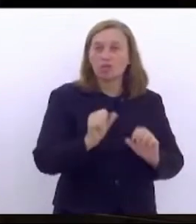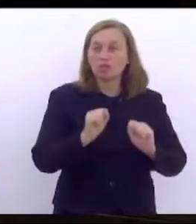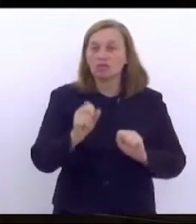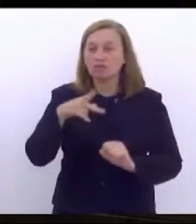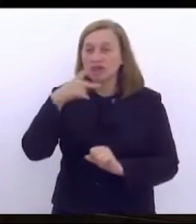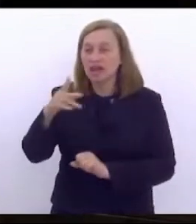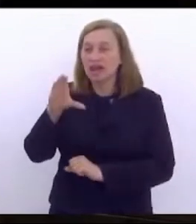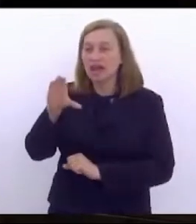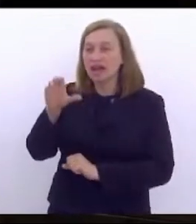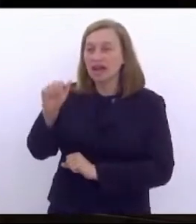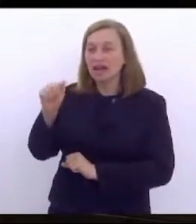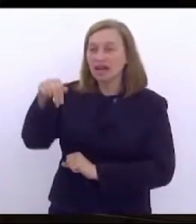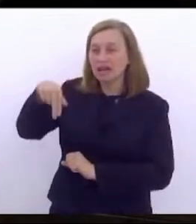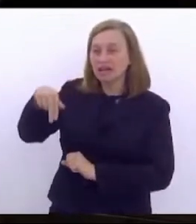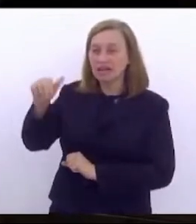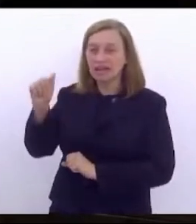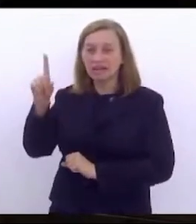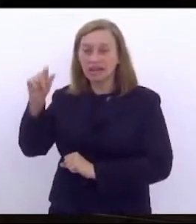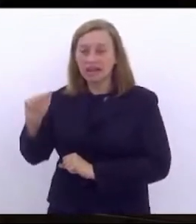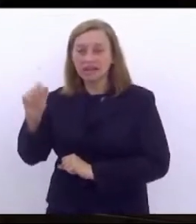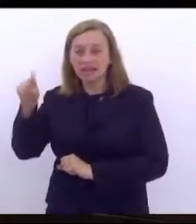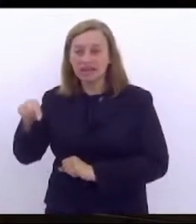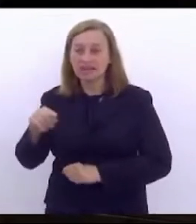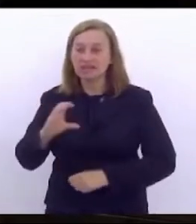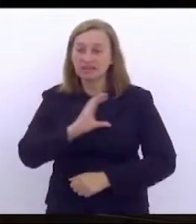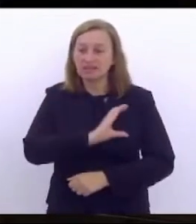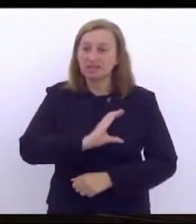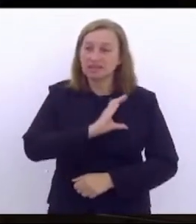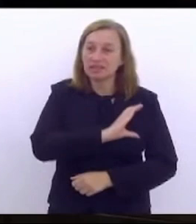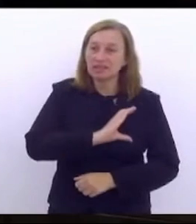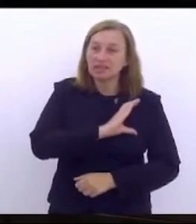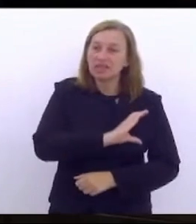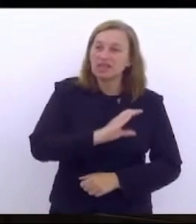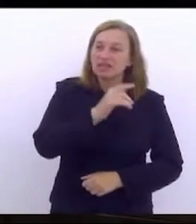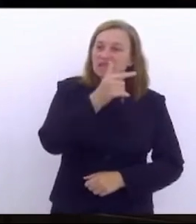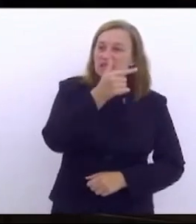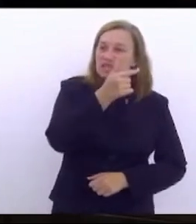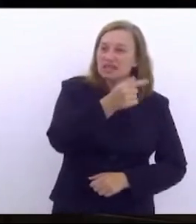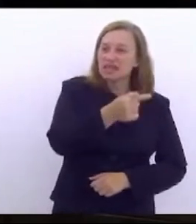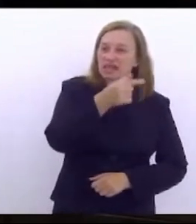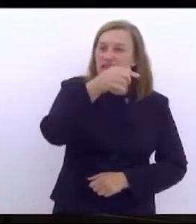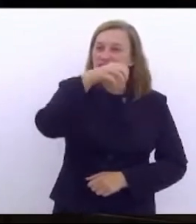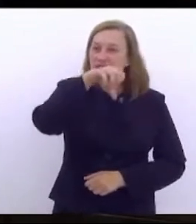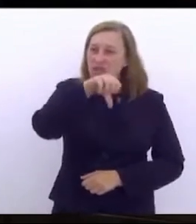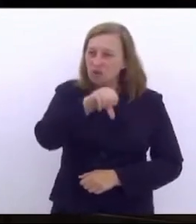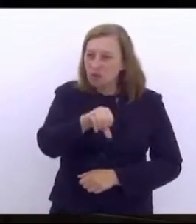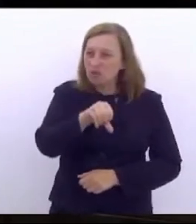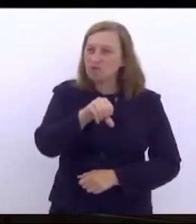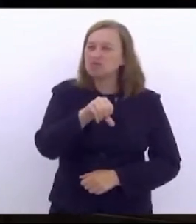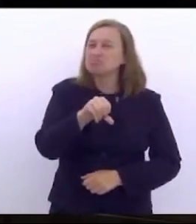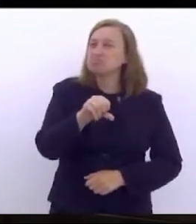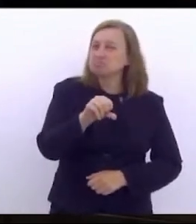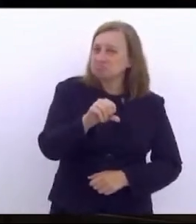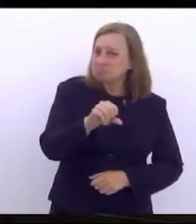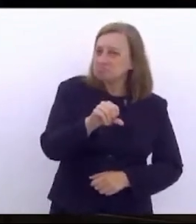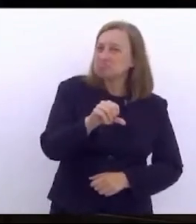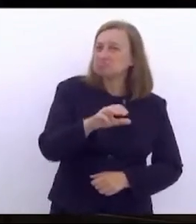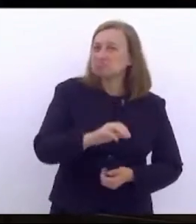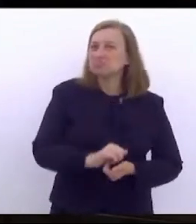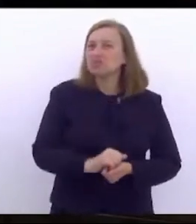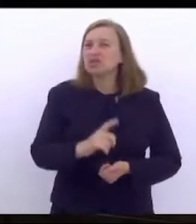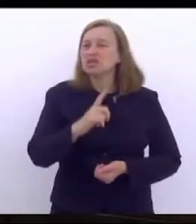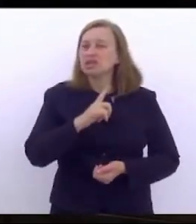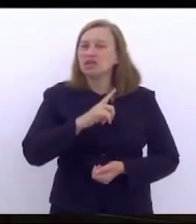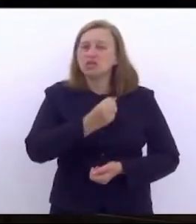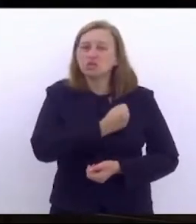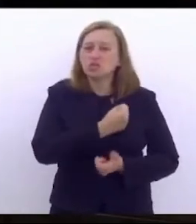caso do Canadá, para dar alguns exemplos. O Canadá legalizou o aborto em 69, 70, né, 1969, 1970, e teve